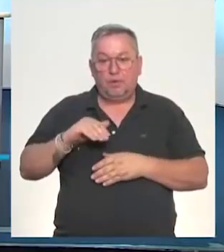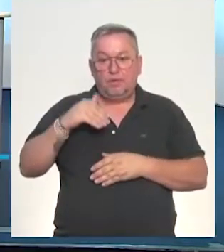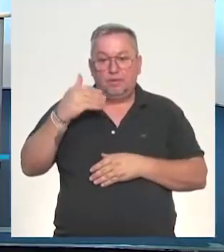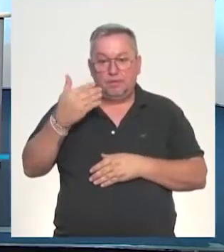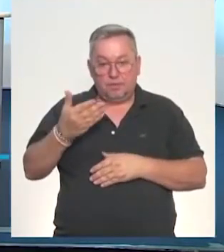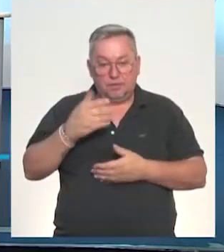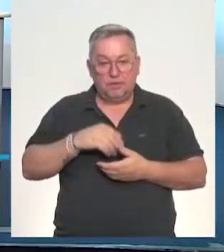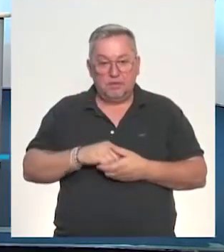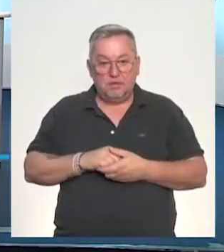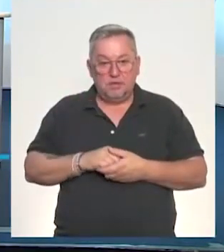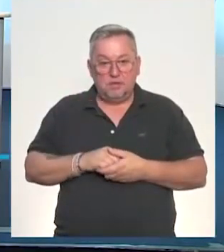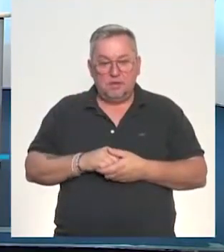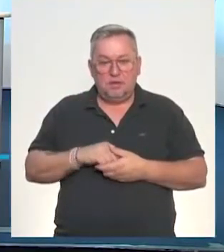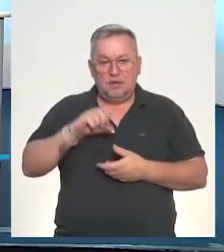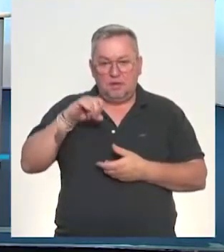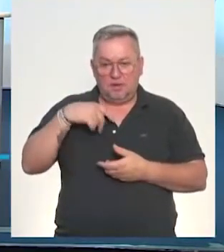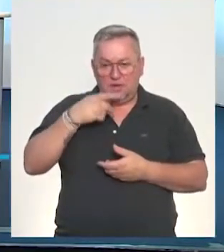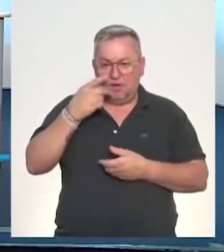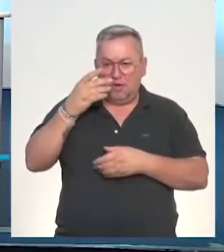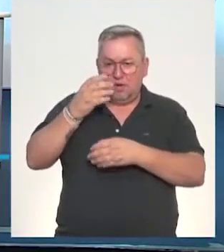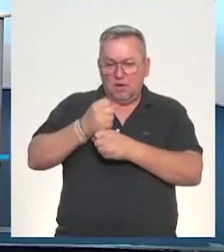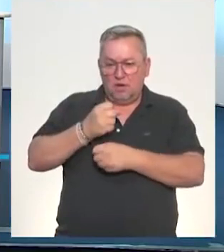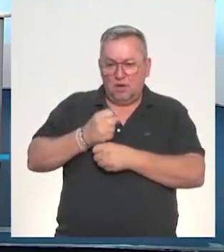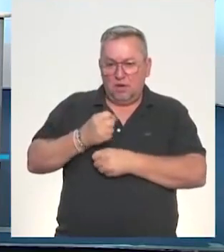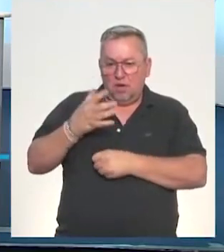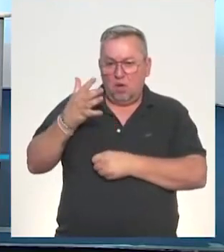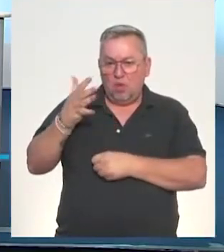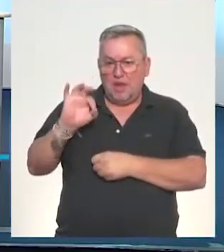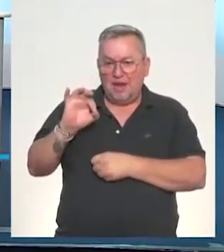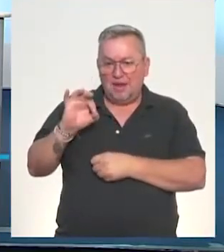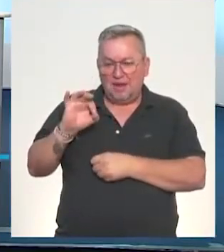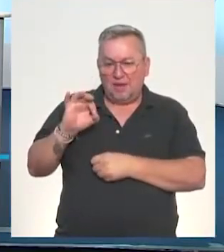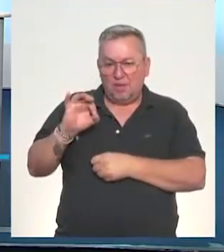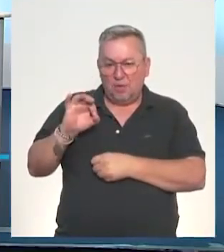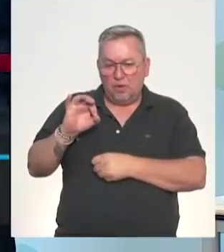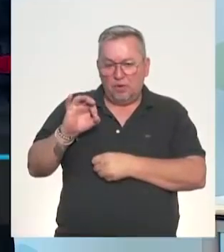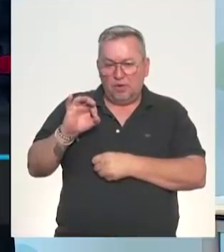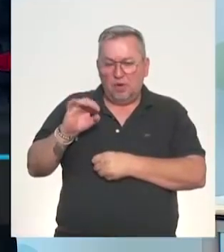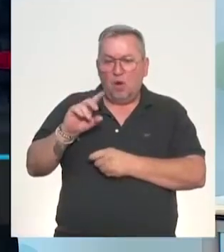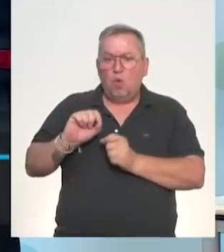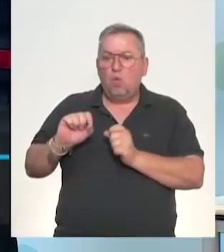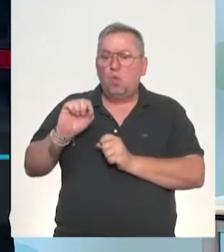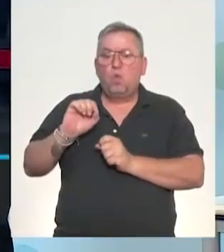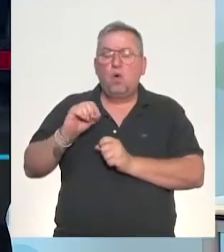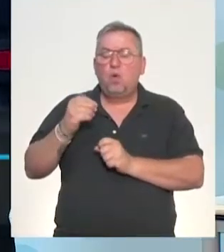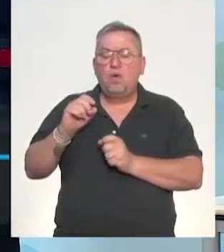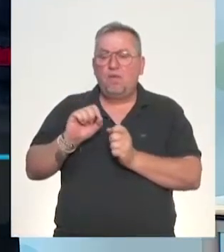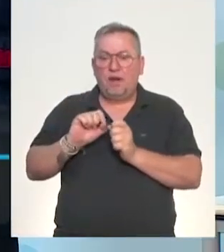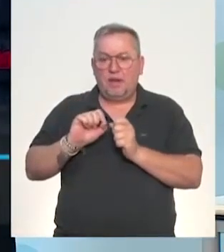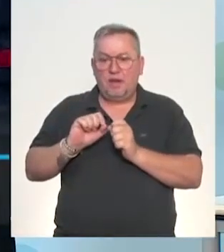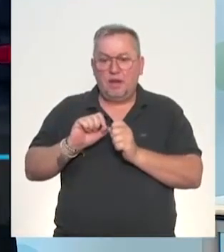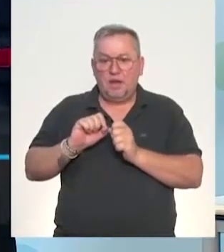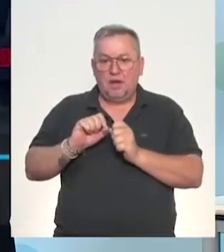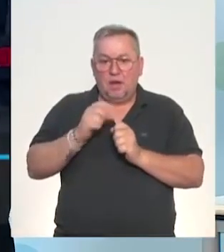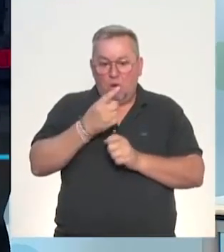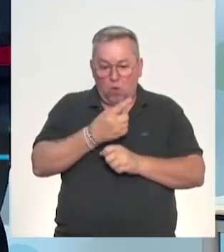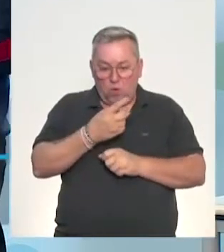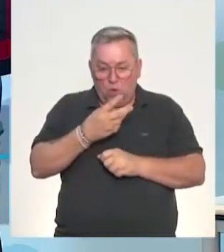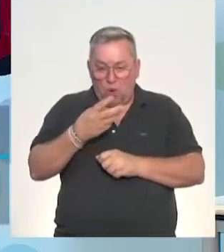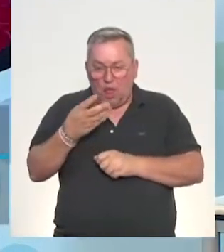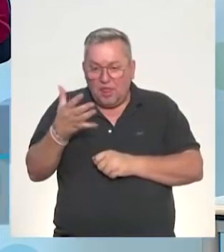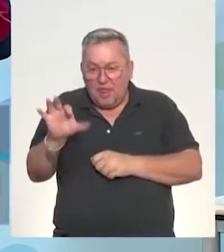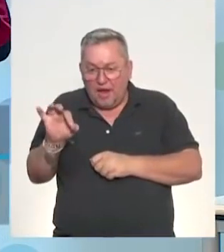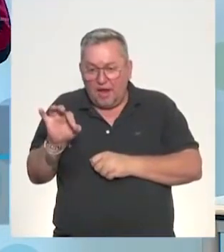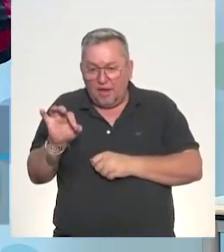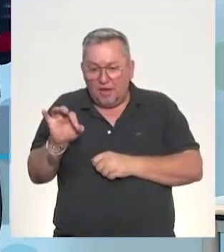dessa sequência. Viviane, se eu quisesse calcular o 10º termo desta sequência regida pela lei de